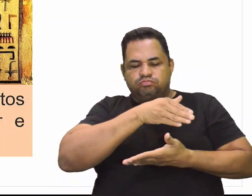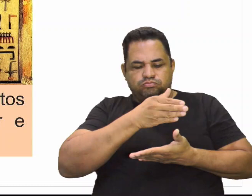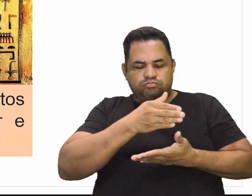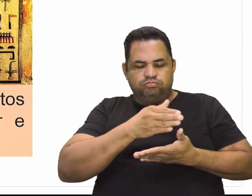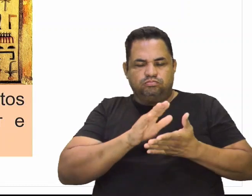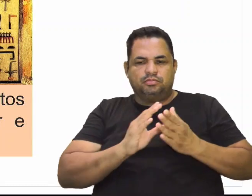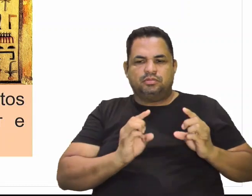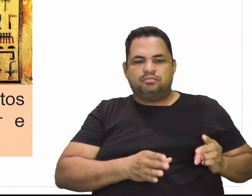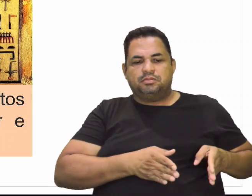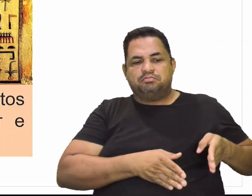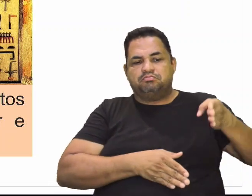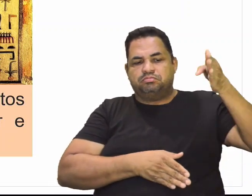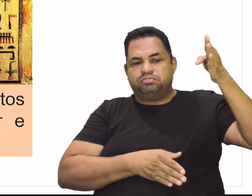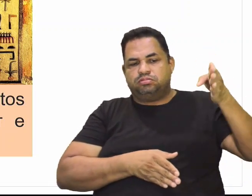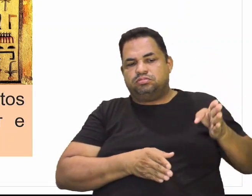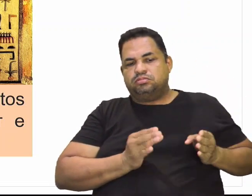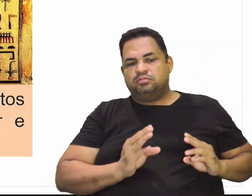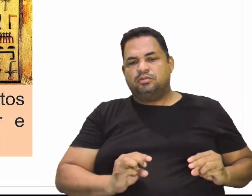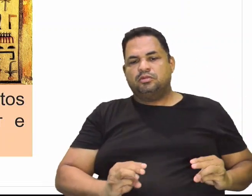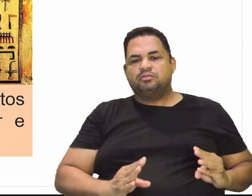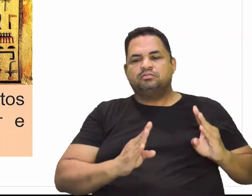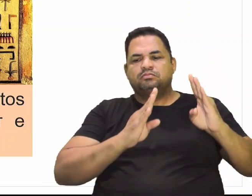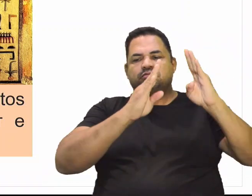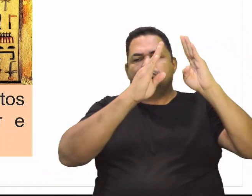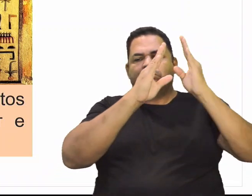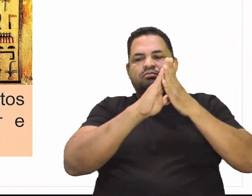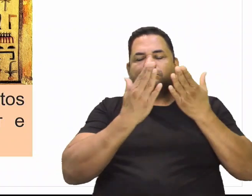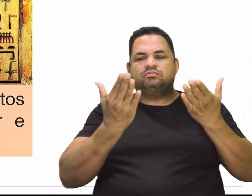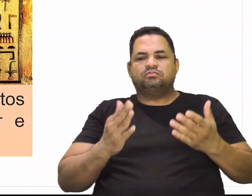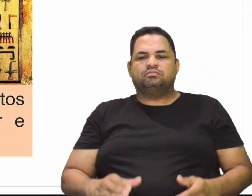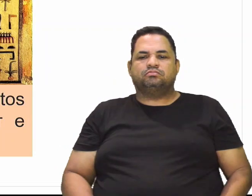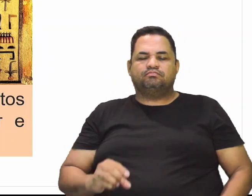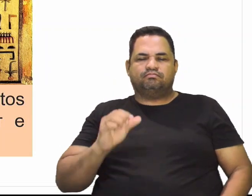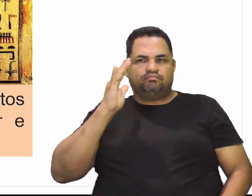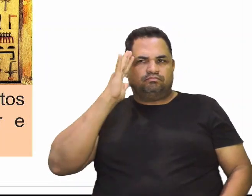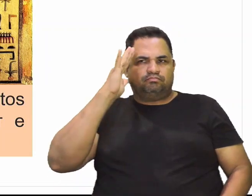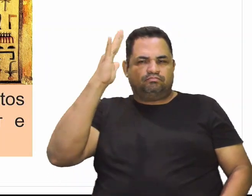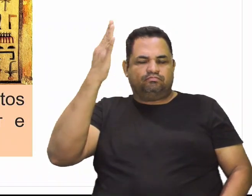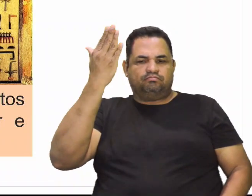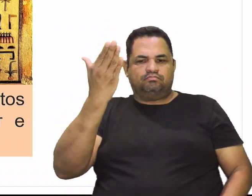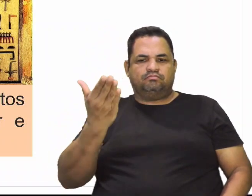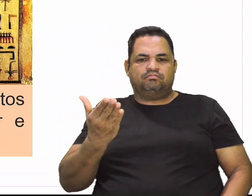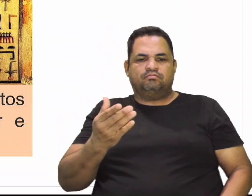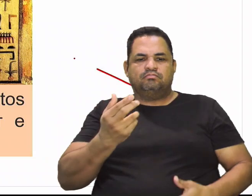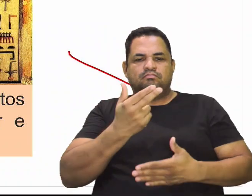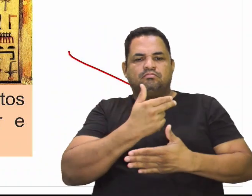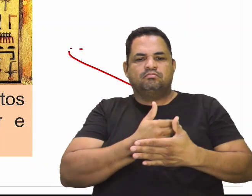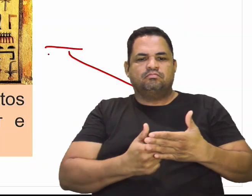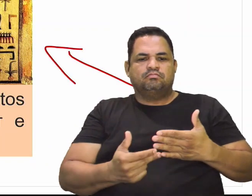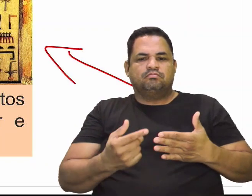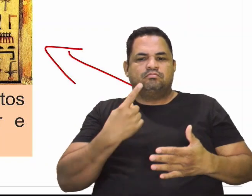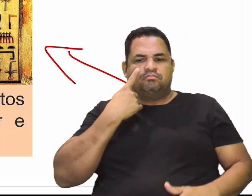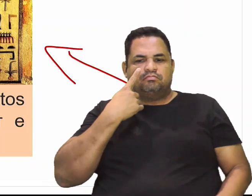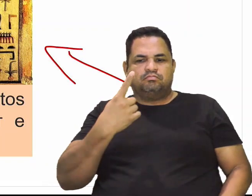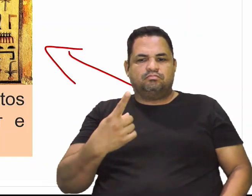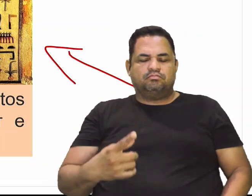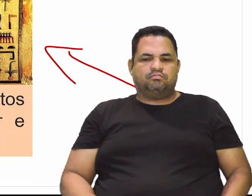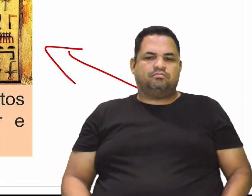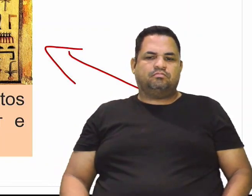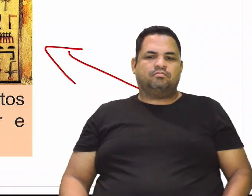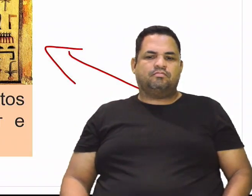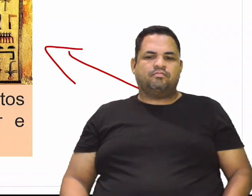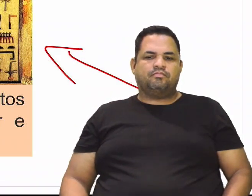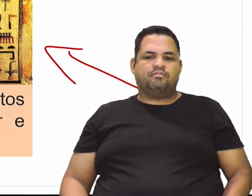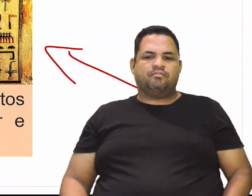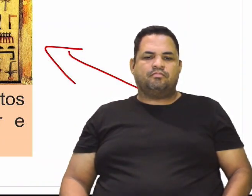e paredes do palácio. Aí você imagina, esse desenho que vocês estão vendo aqui, é